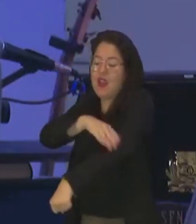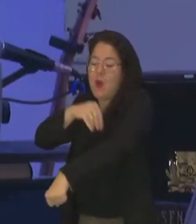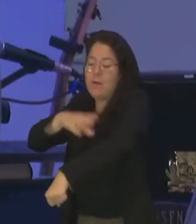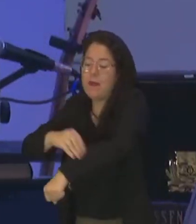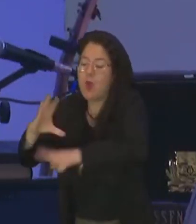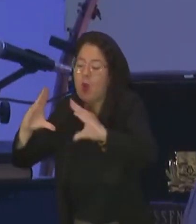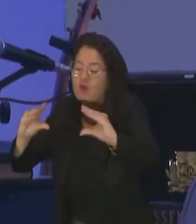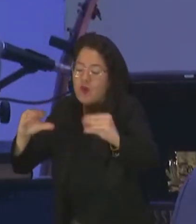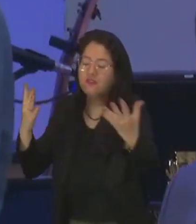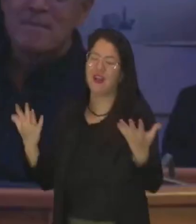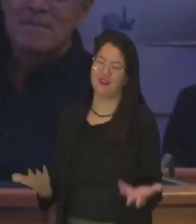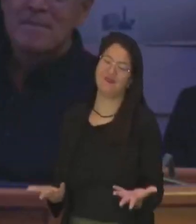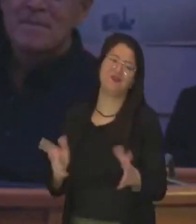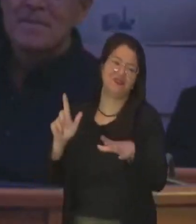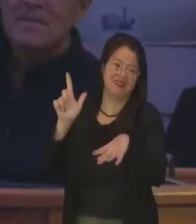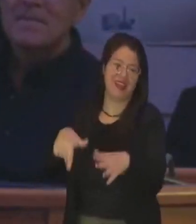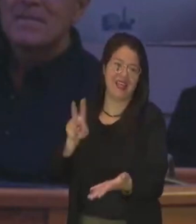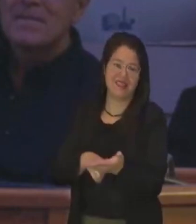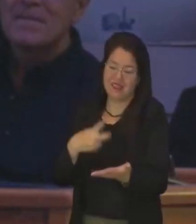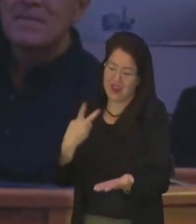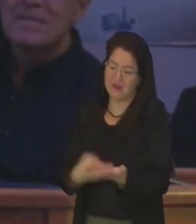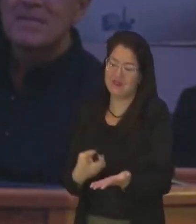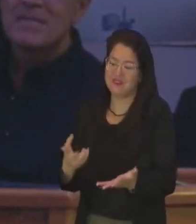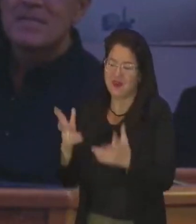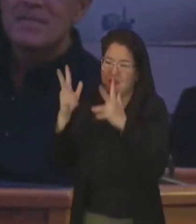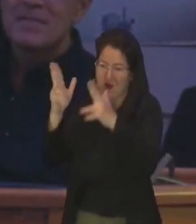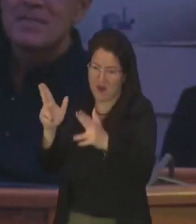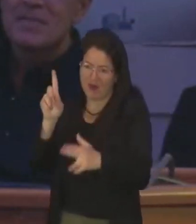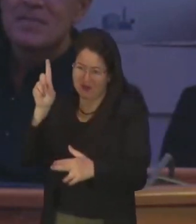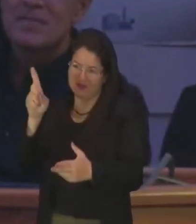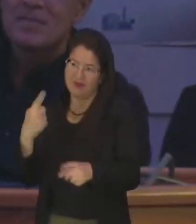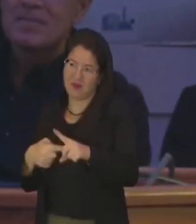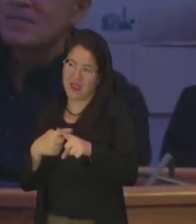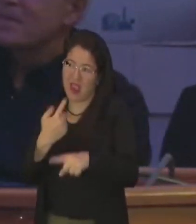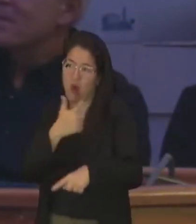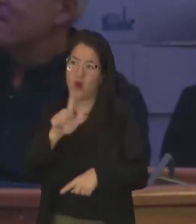E assim mesmo, não é? Que Deus cuida de nós.